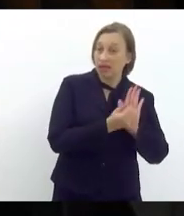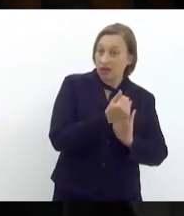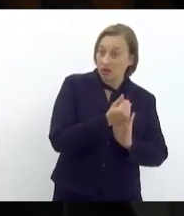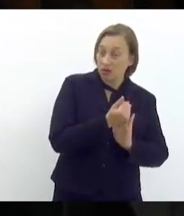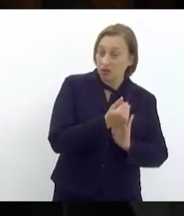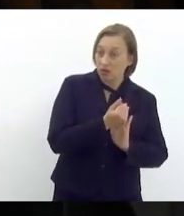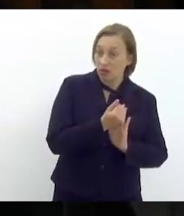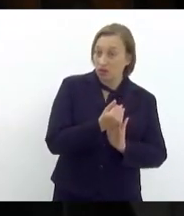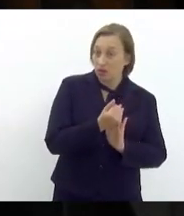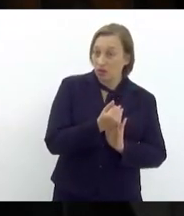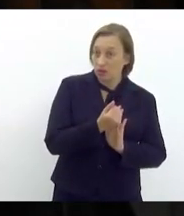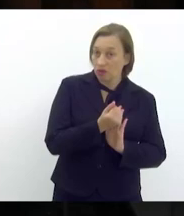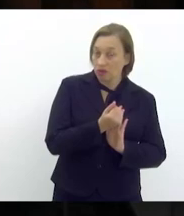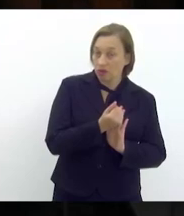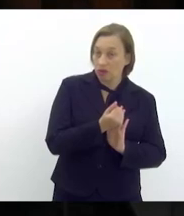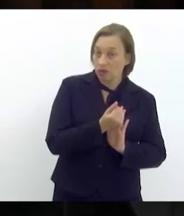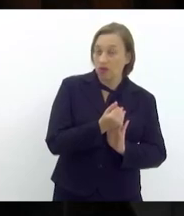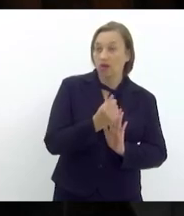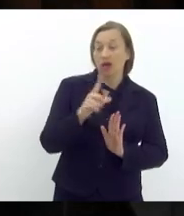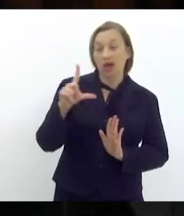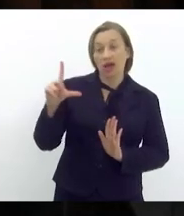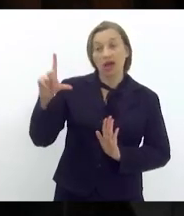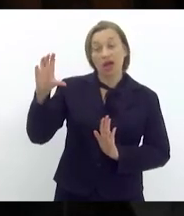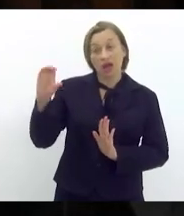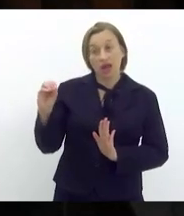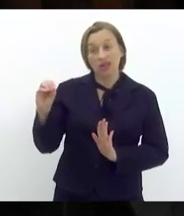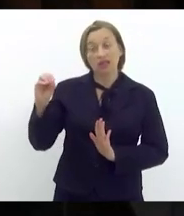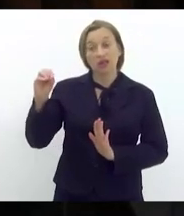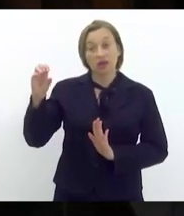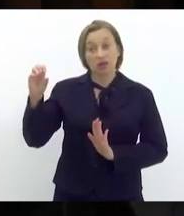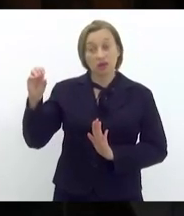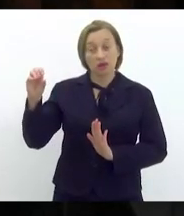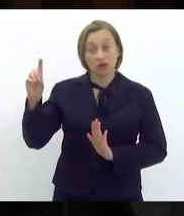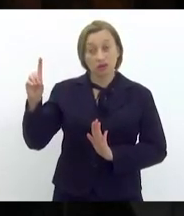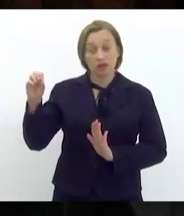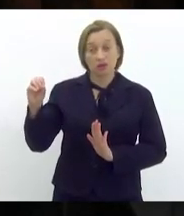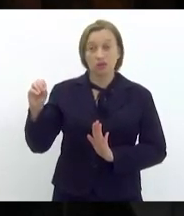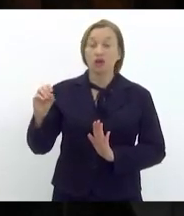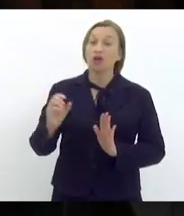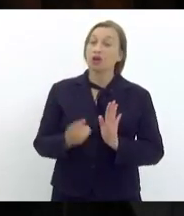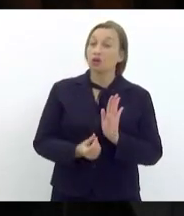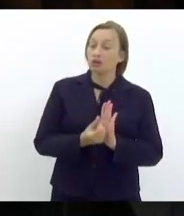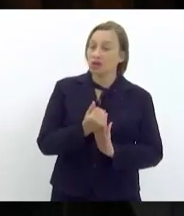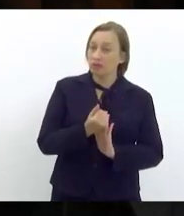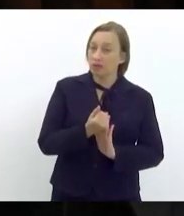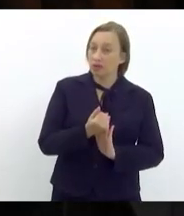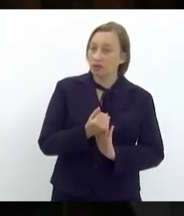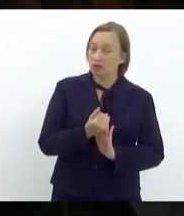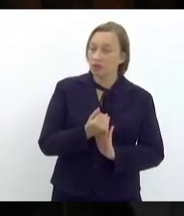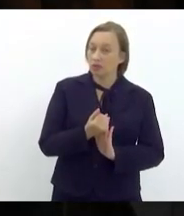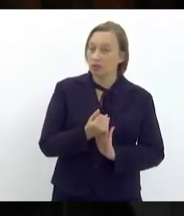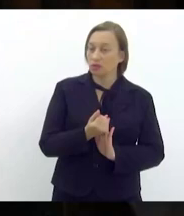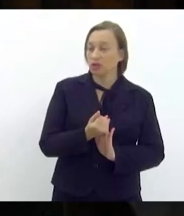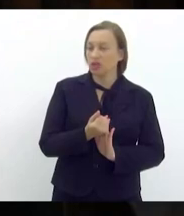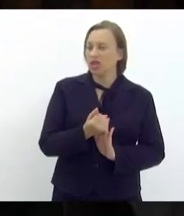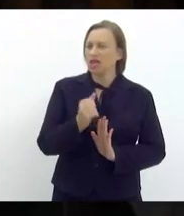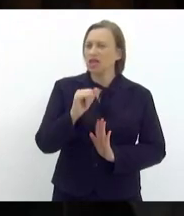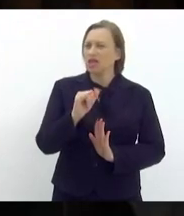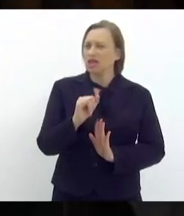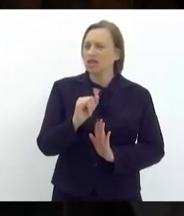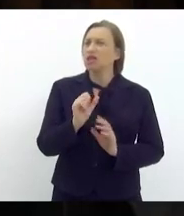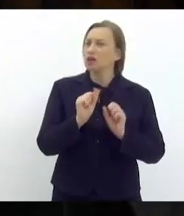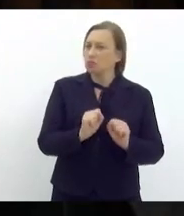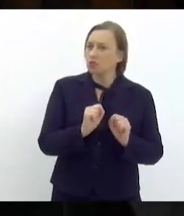LOA que o orçamento se tornasse impositivo isto é que pudesse